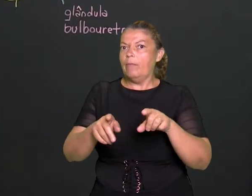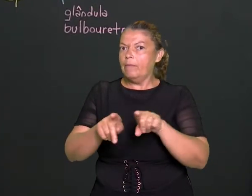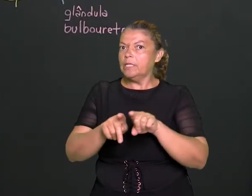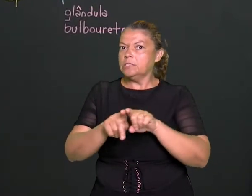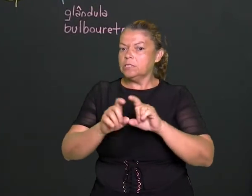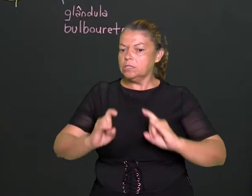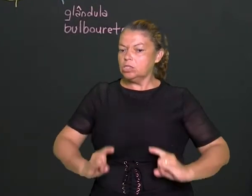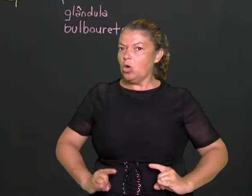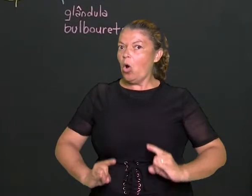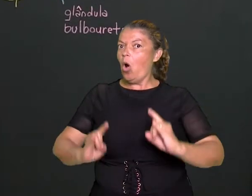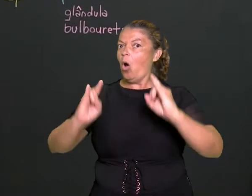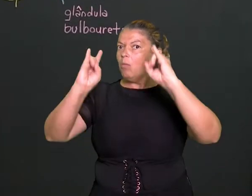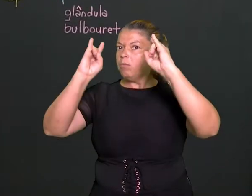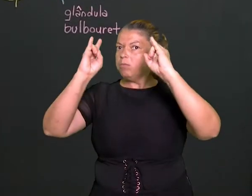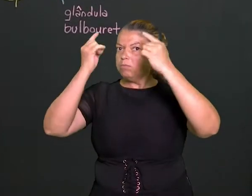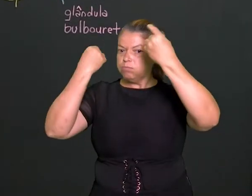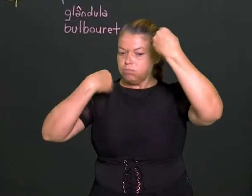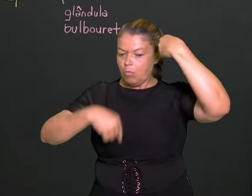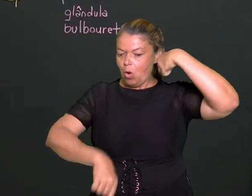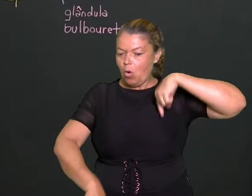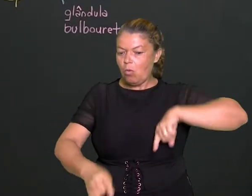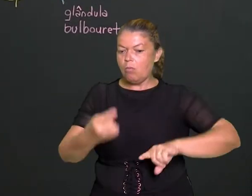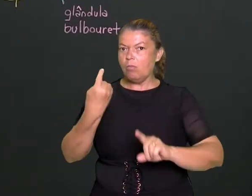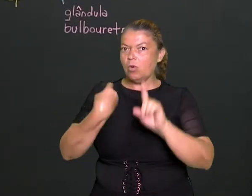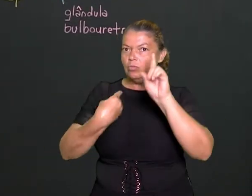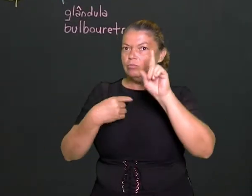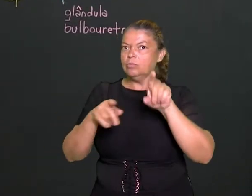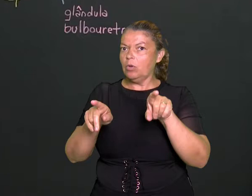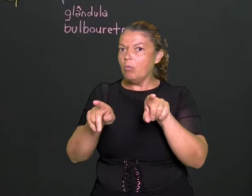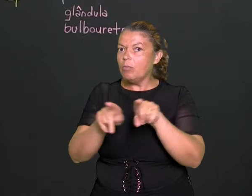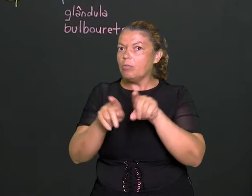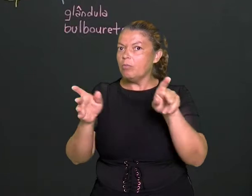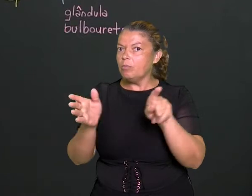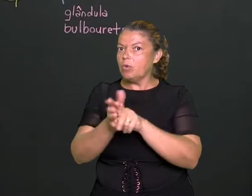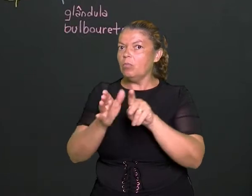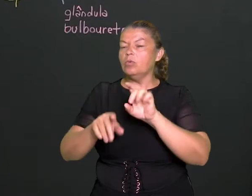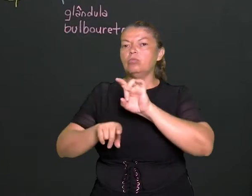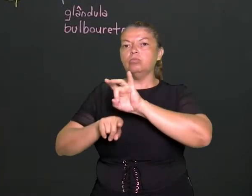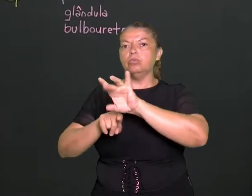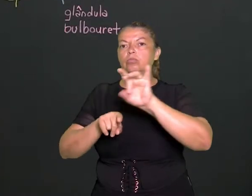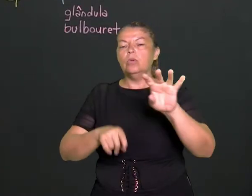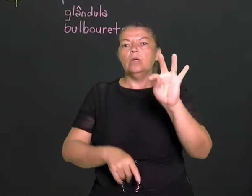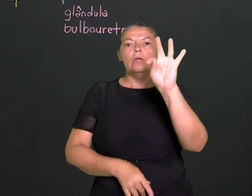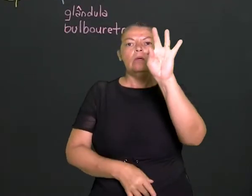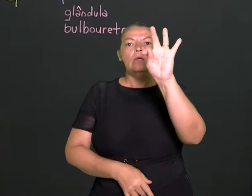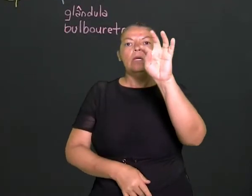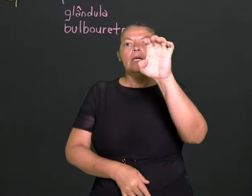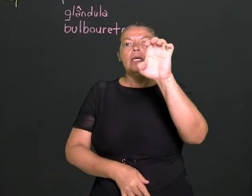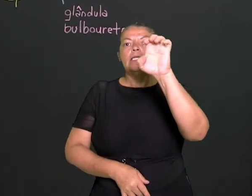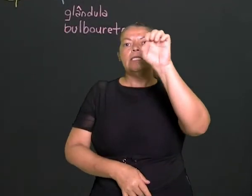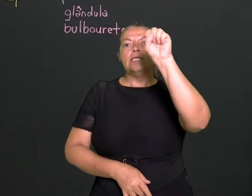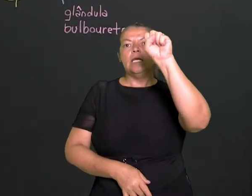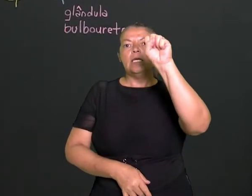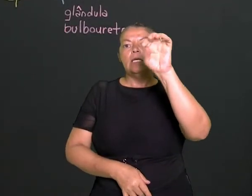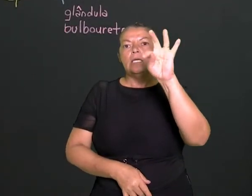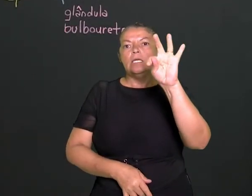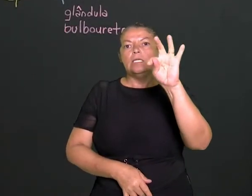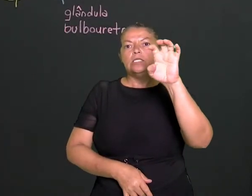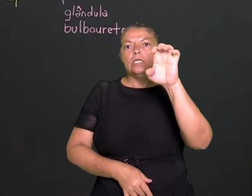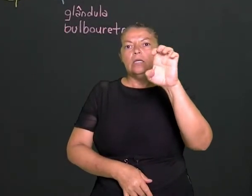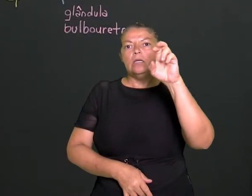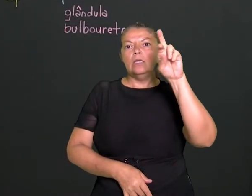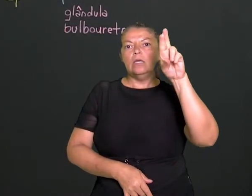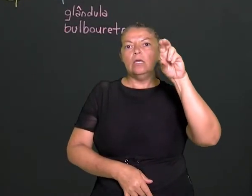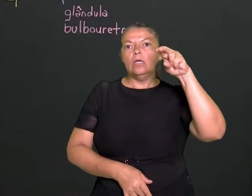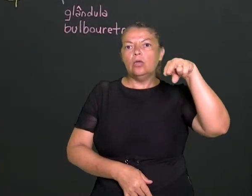de hormônio. E o hormônio sexual masculino é a testosterona. Vamos a eles? Testosterona, então, é o